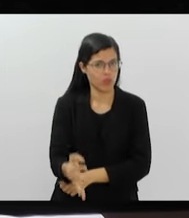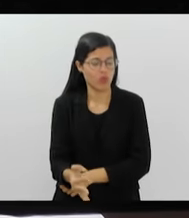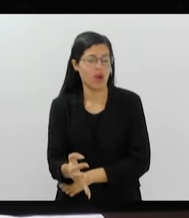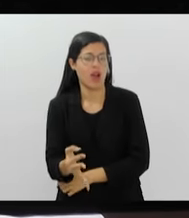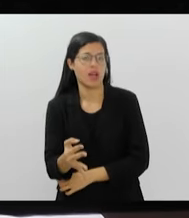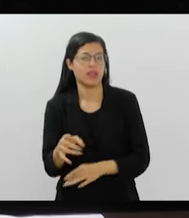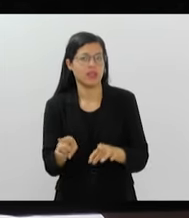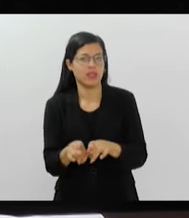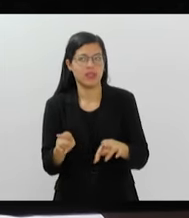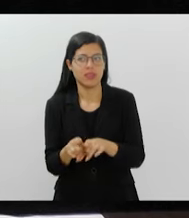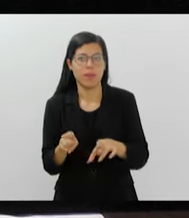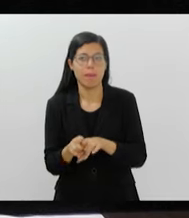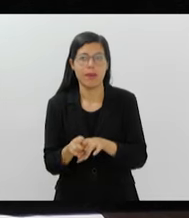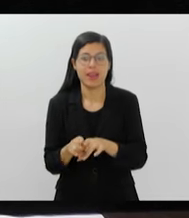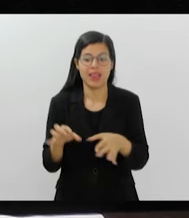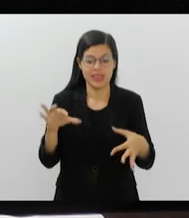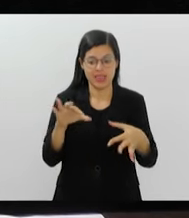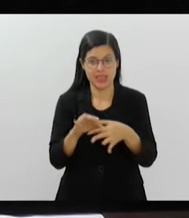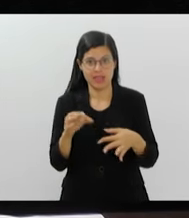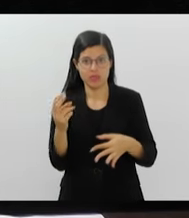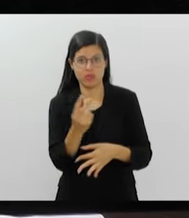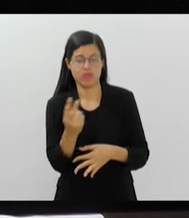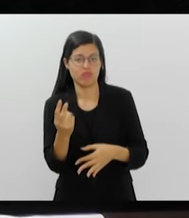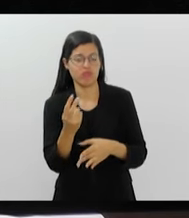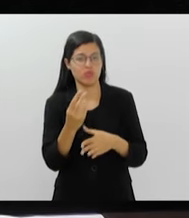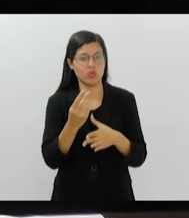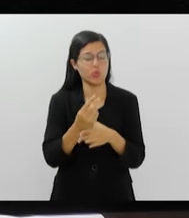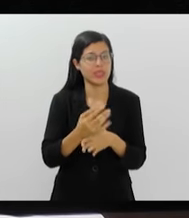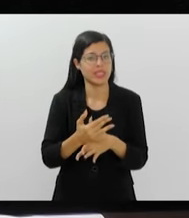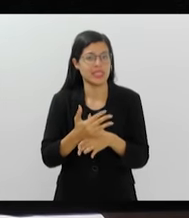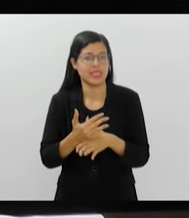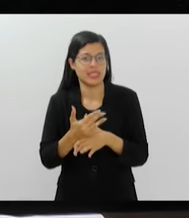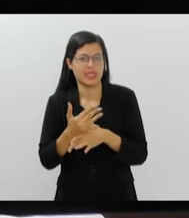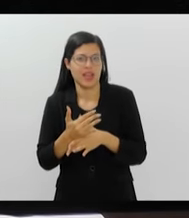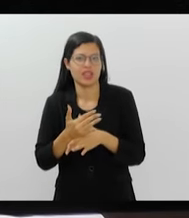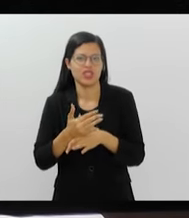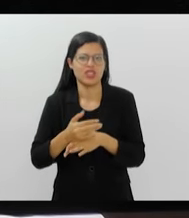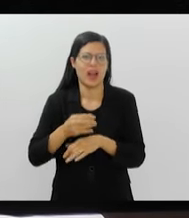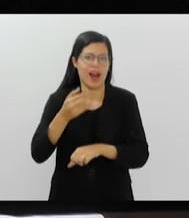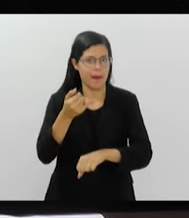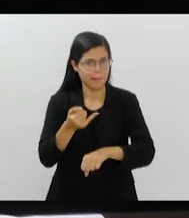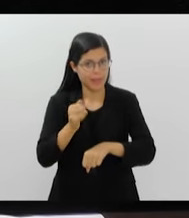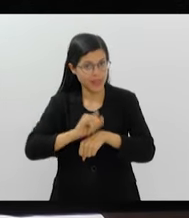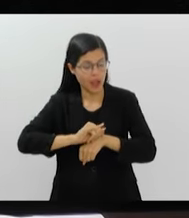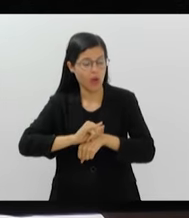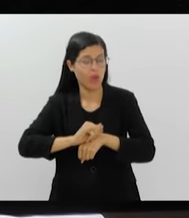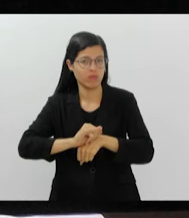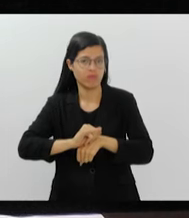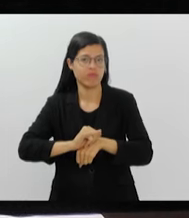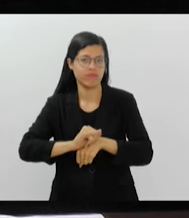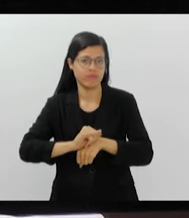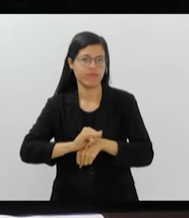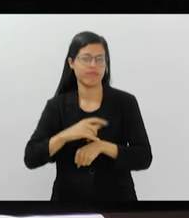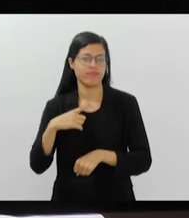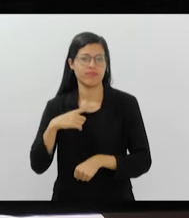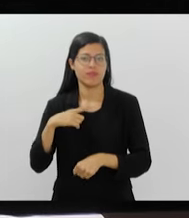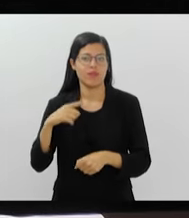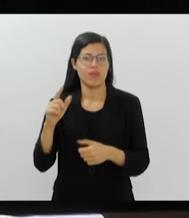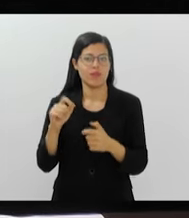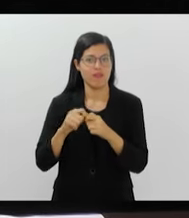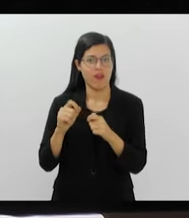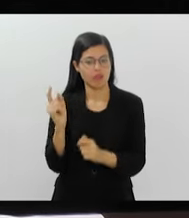principal cidade da região metropolitana, que é a capital, uma migração pendular com Niterói,